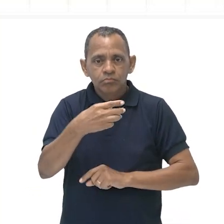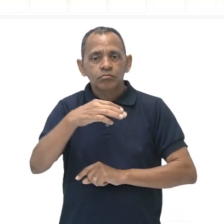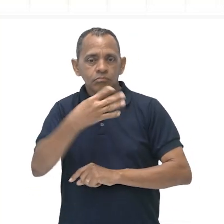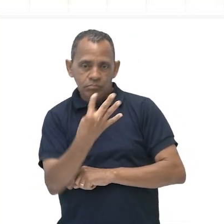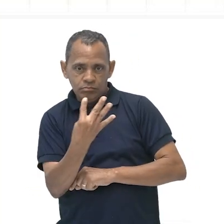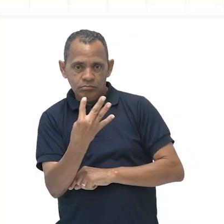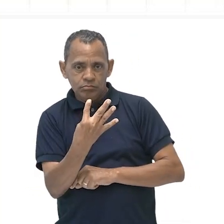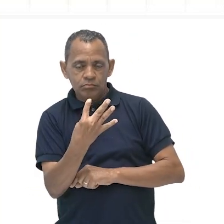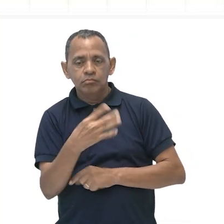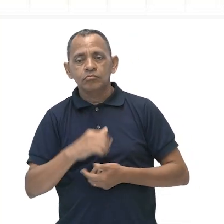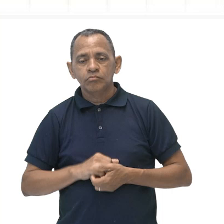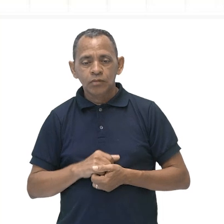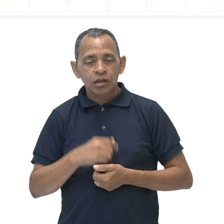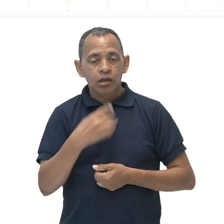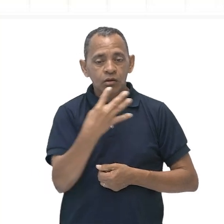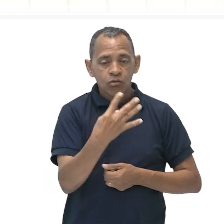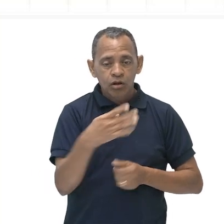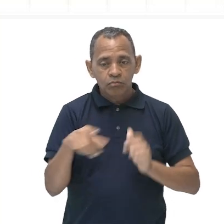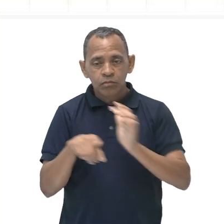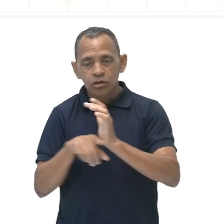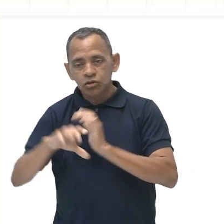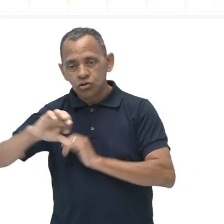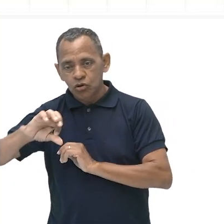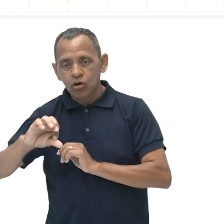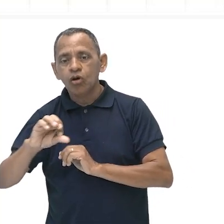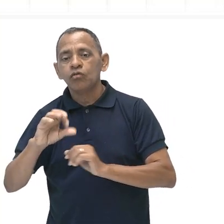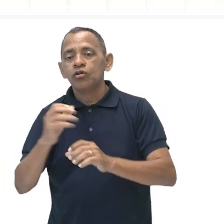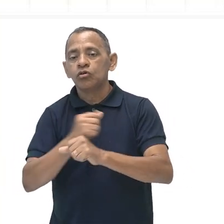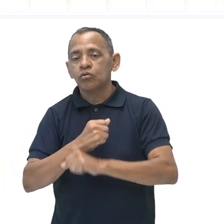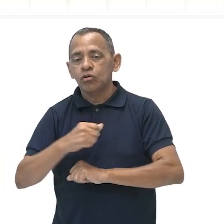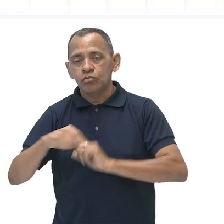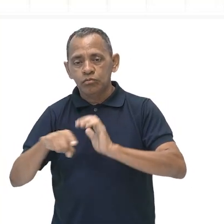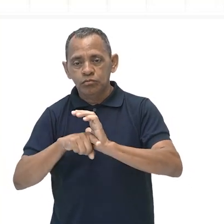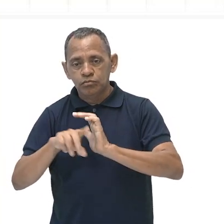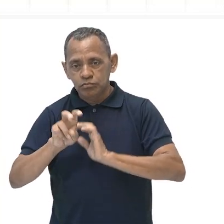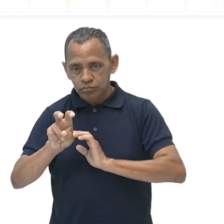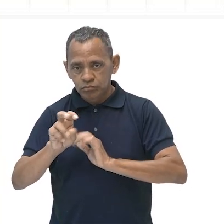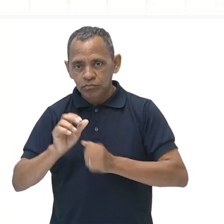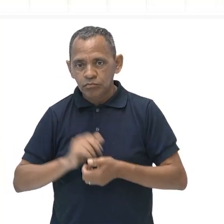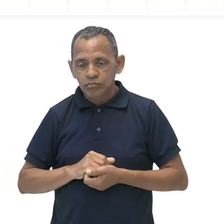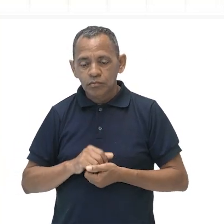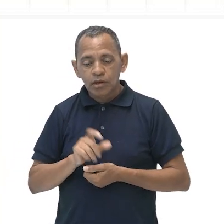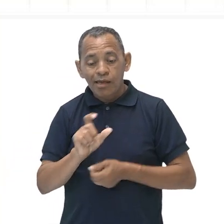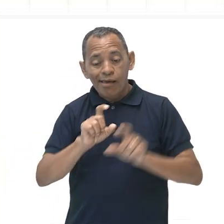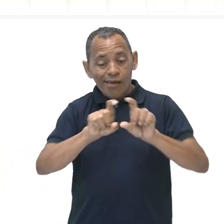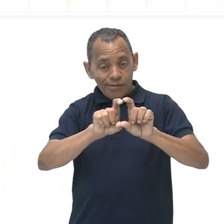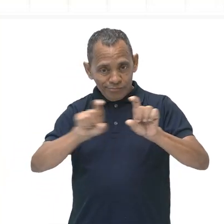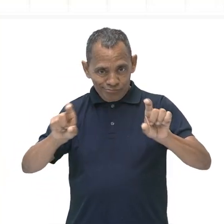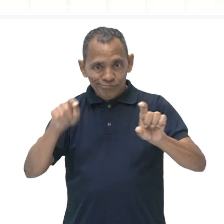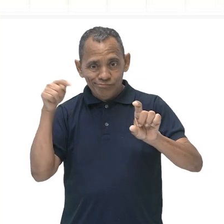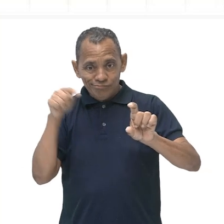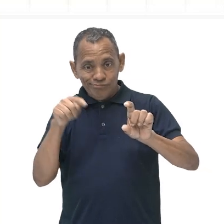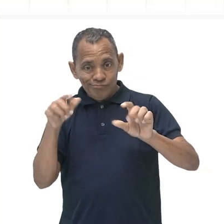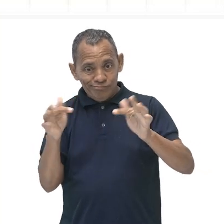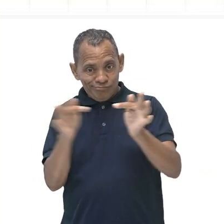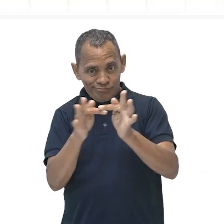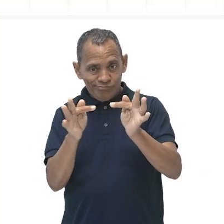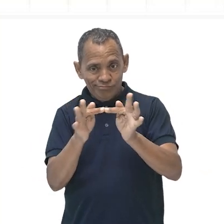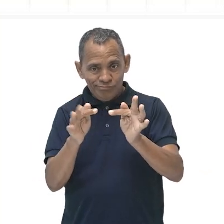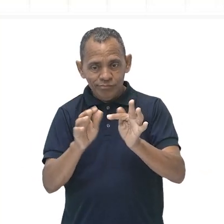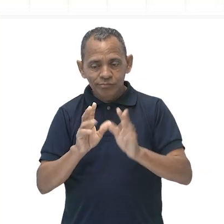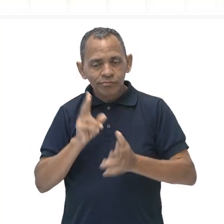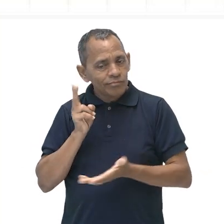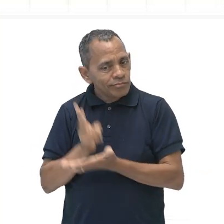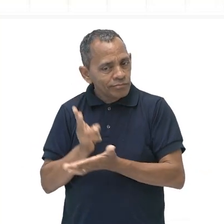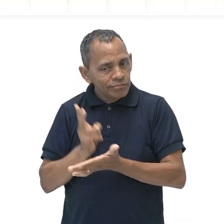menos 9 é igual a menos 5. Ou seja, para esta função,